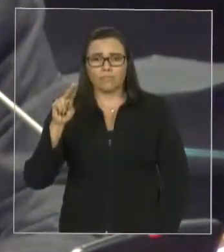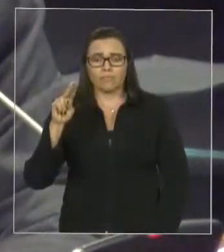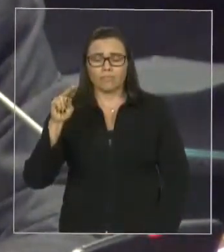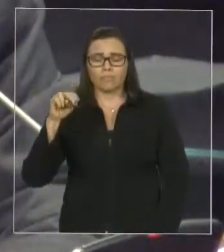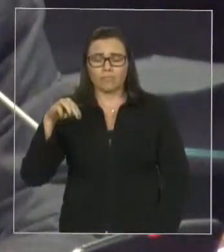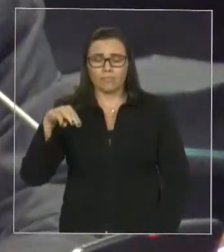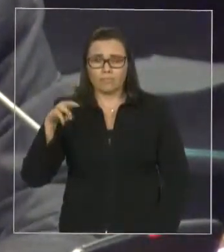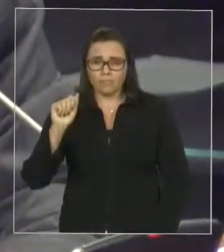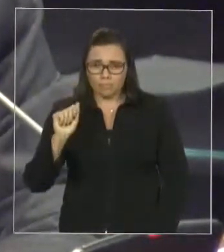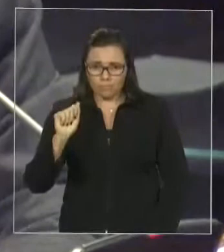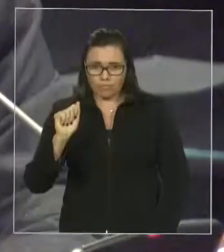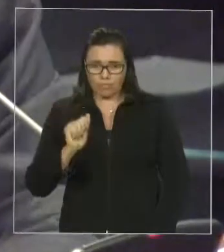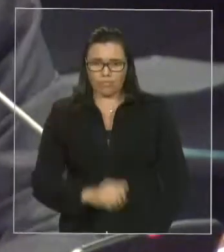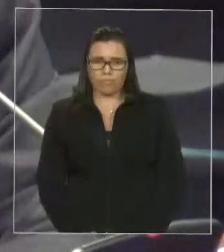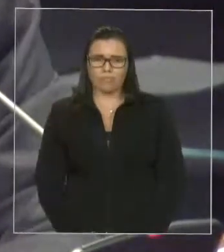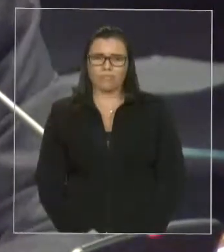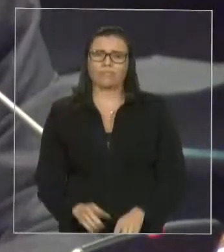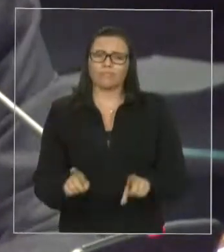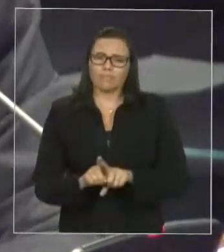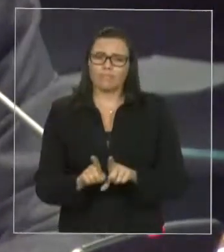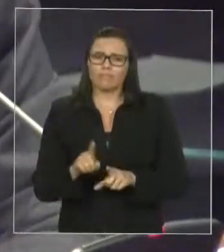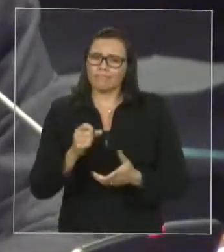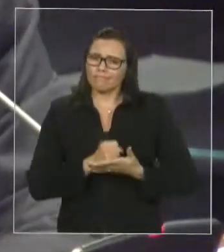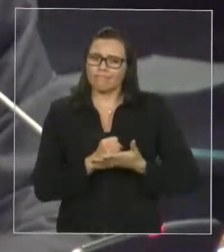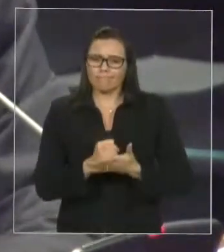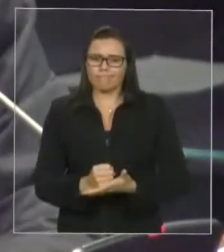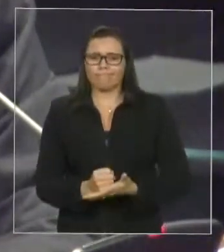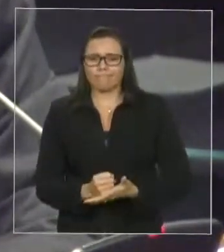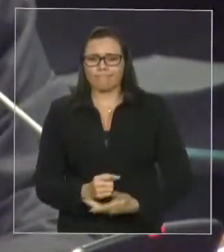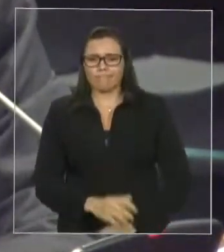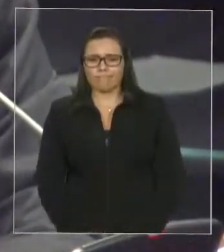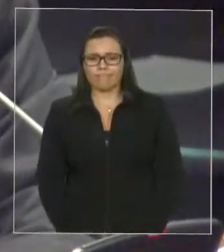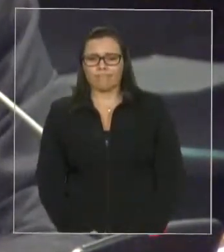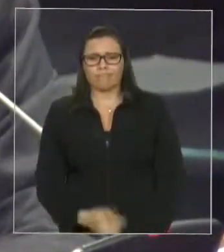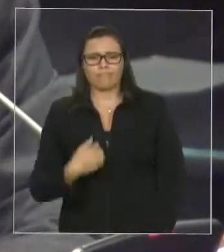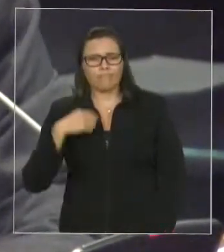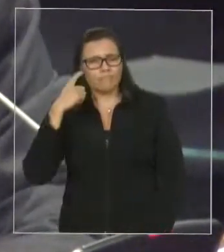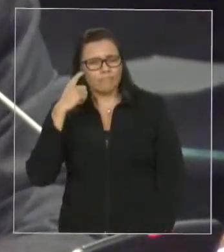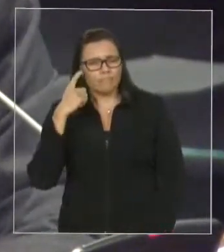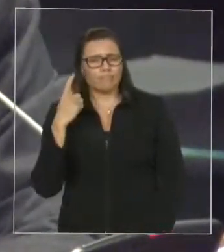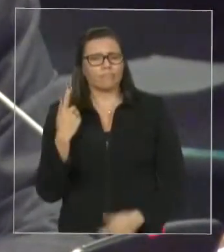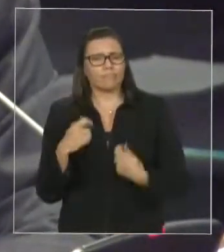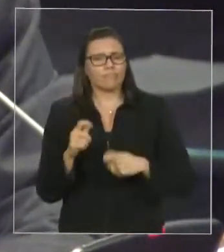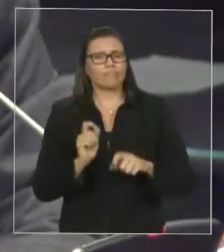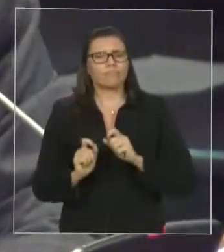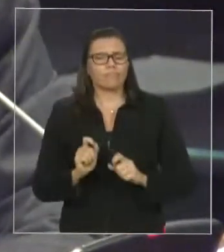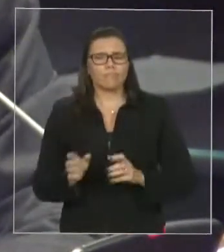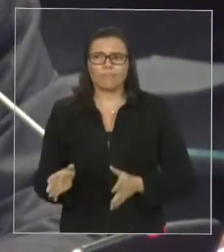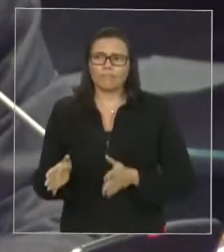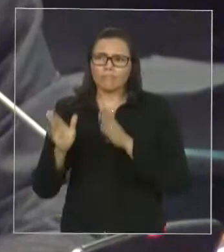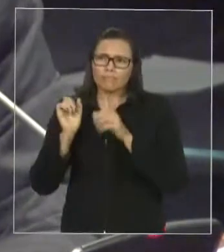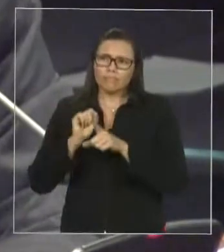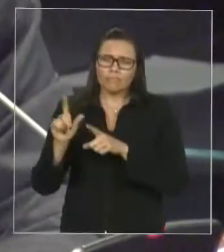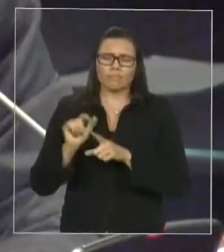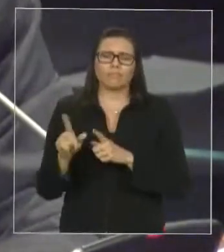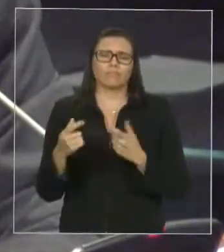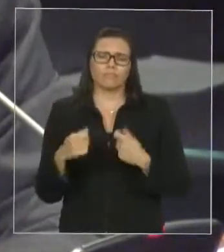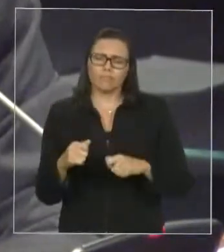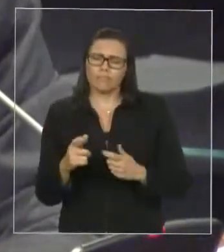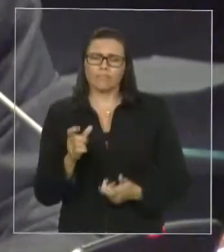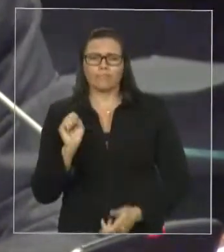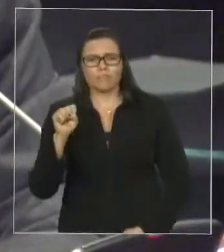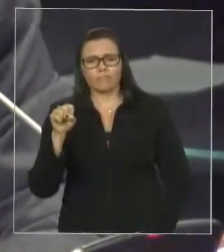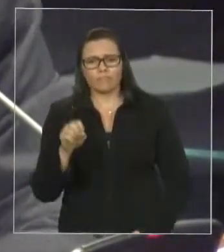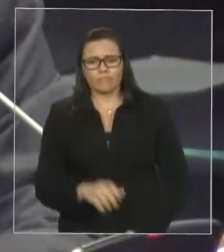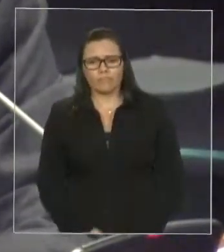um processo daquele de reforma sem ter, obviamente, o compromisso do aluguel. Mas o mais importante é o